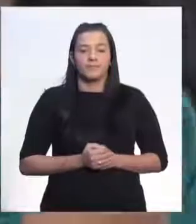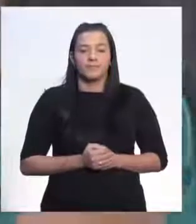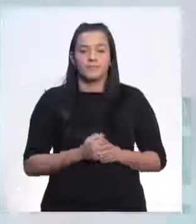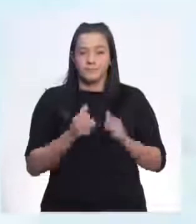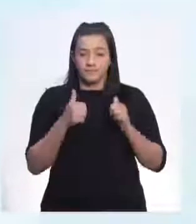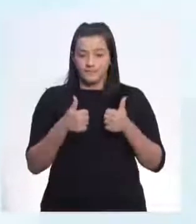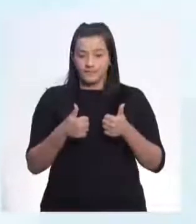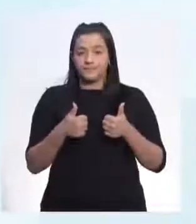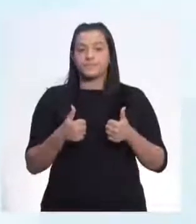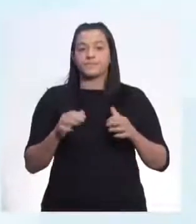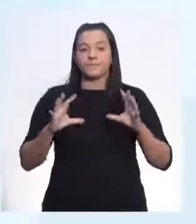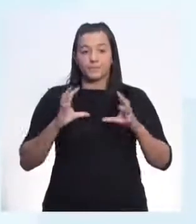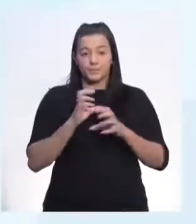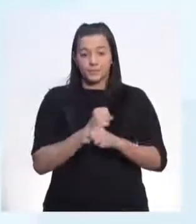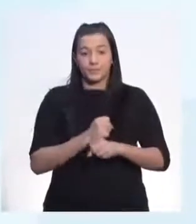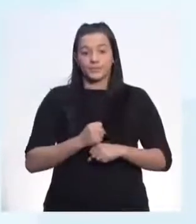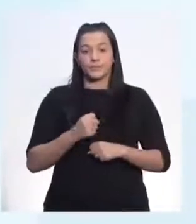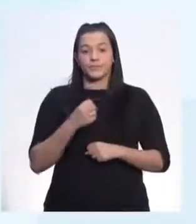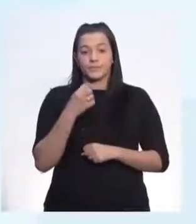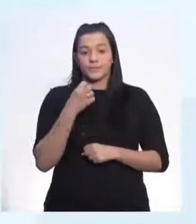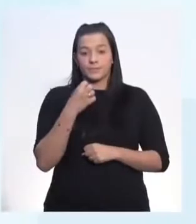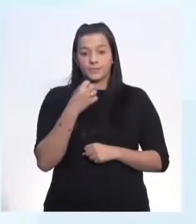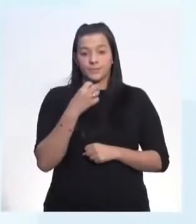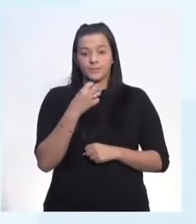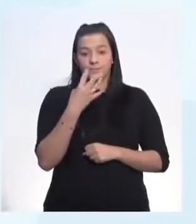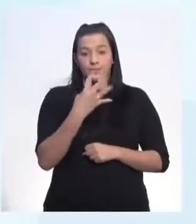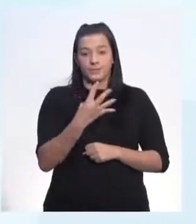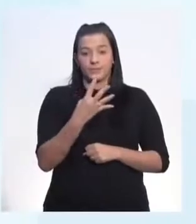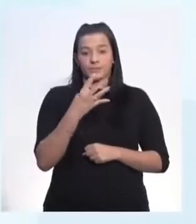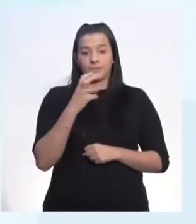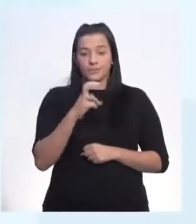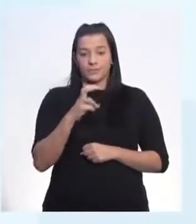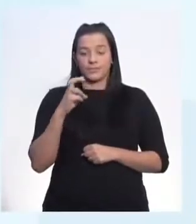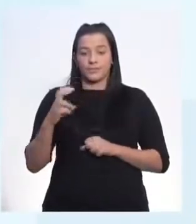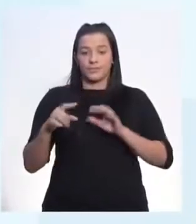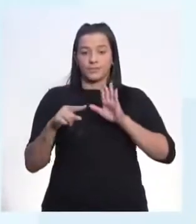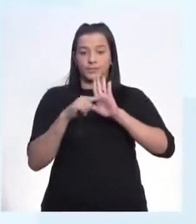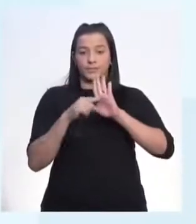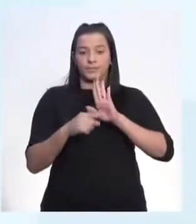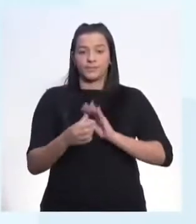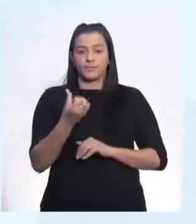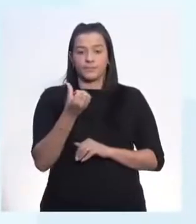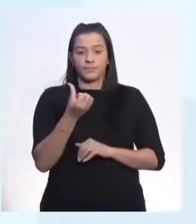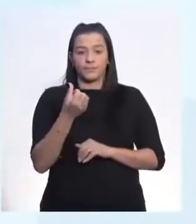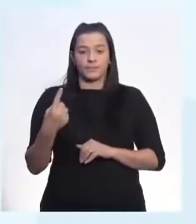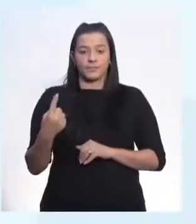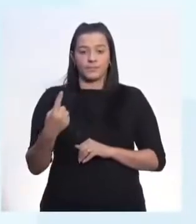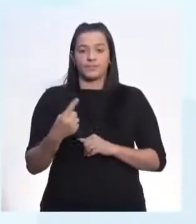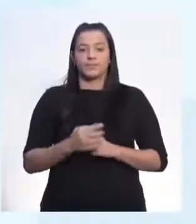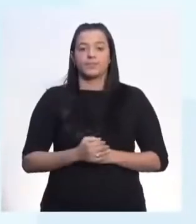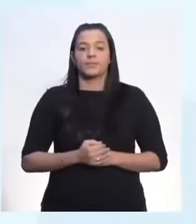o total, vamos lá. 455 menos 61.